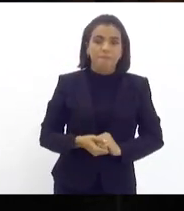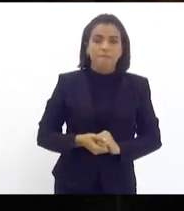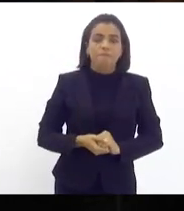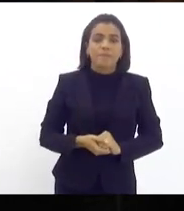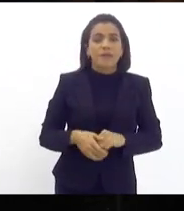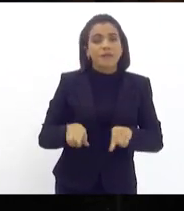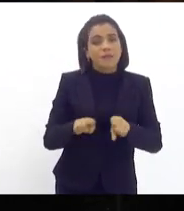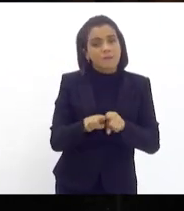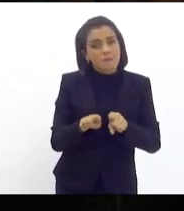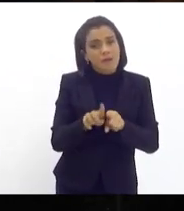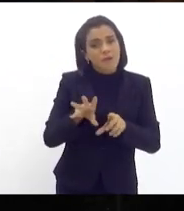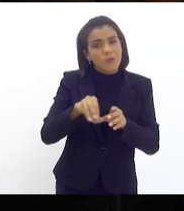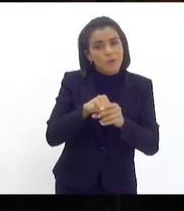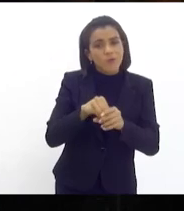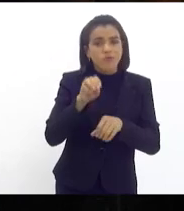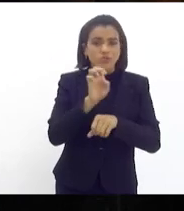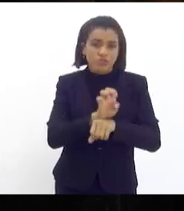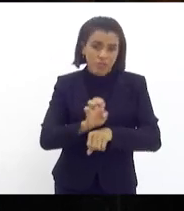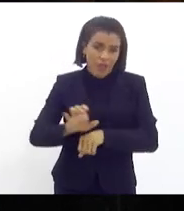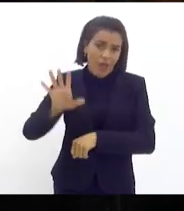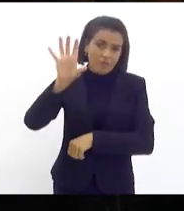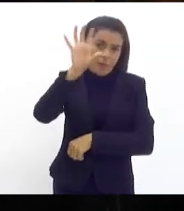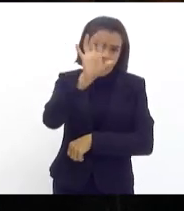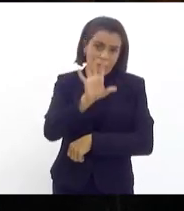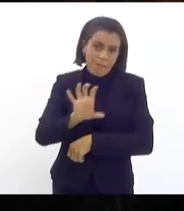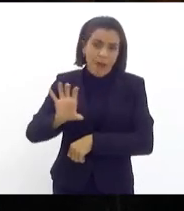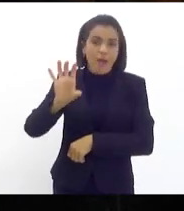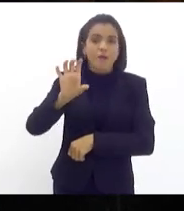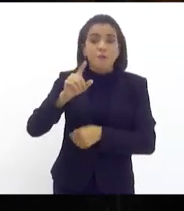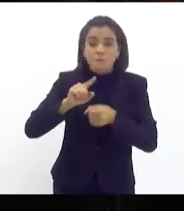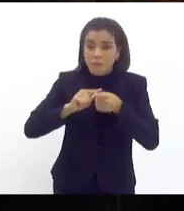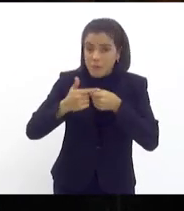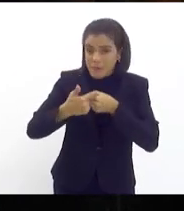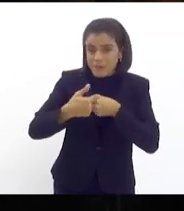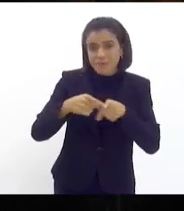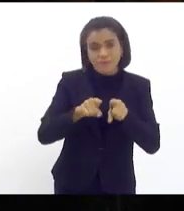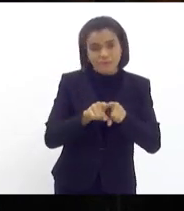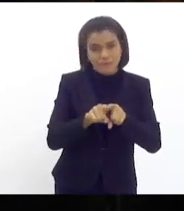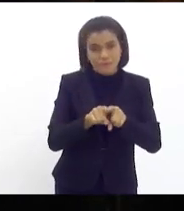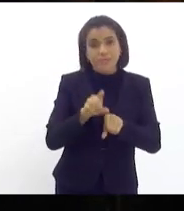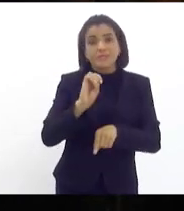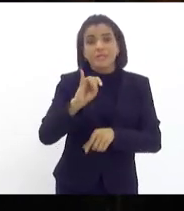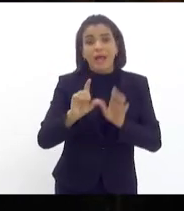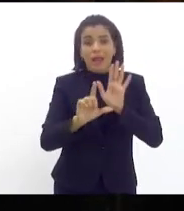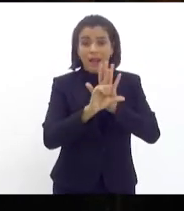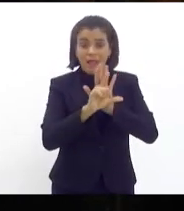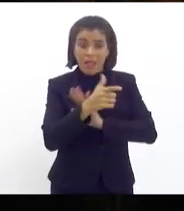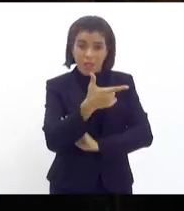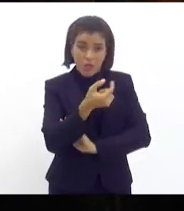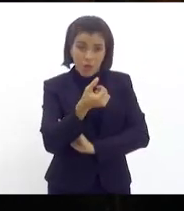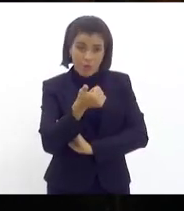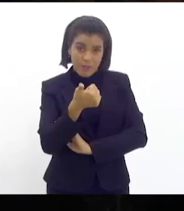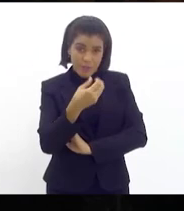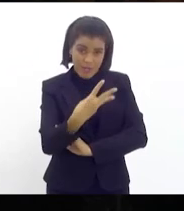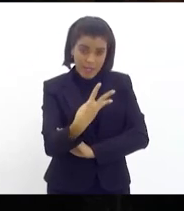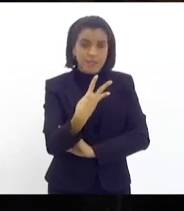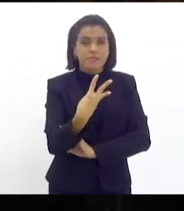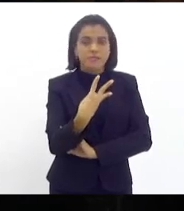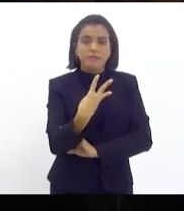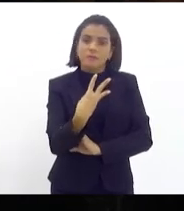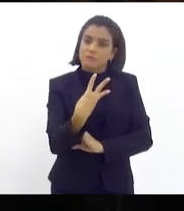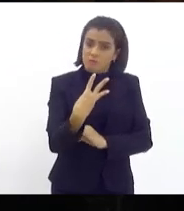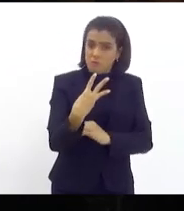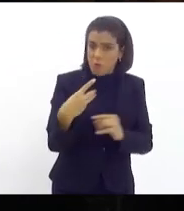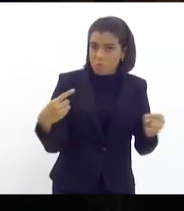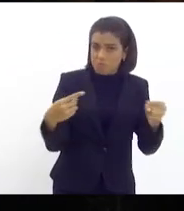Incluindo aí todos os Estados da Federação em município se essa lei foi de 2013 foi considerada